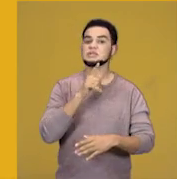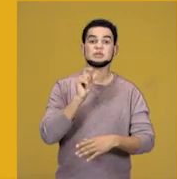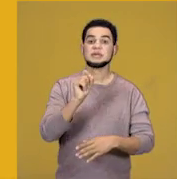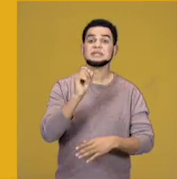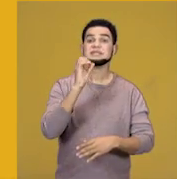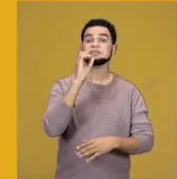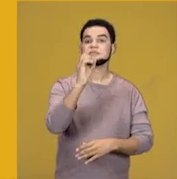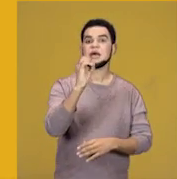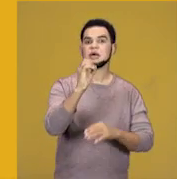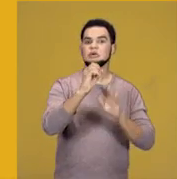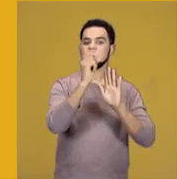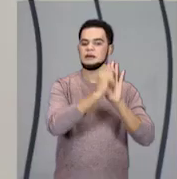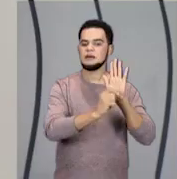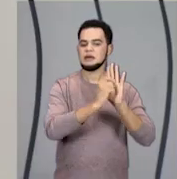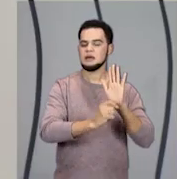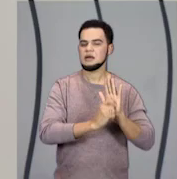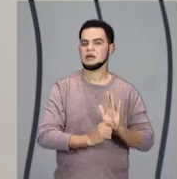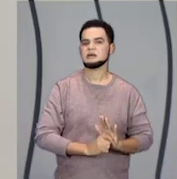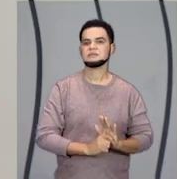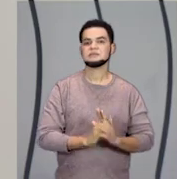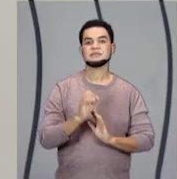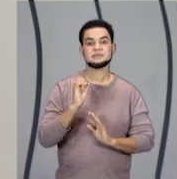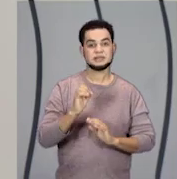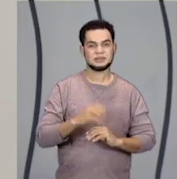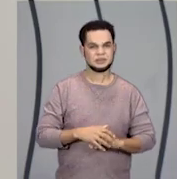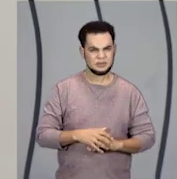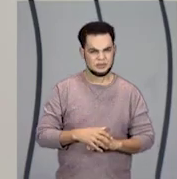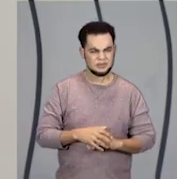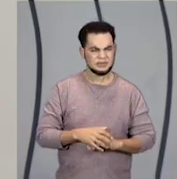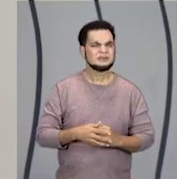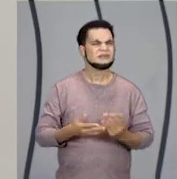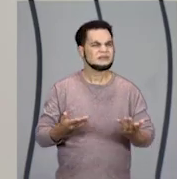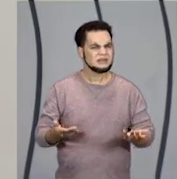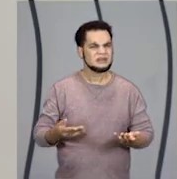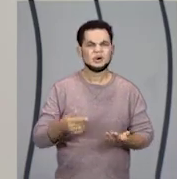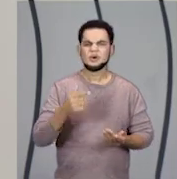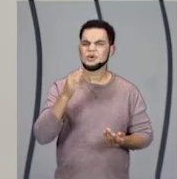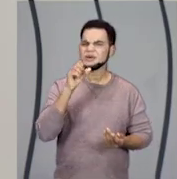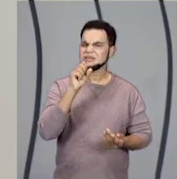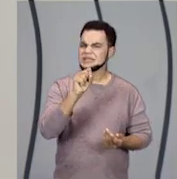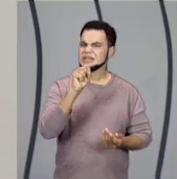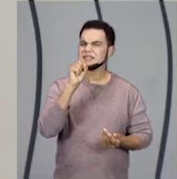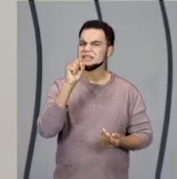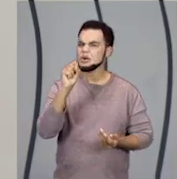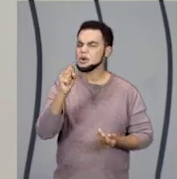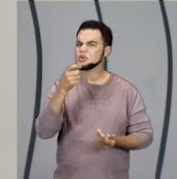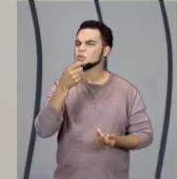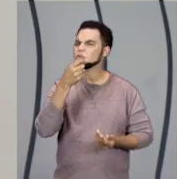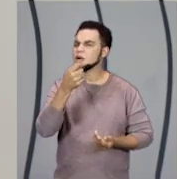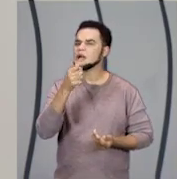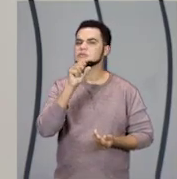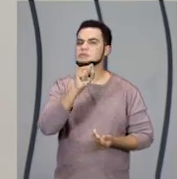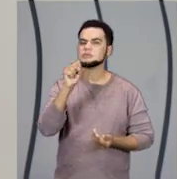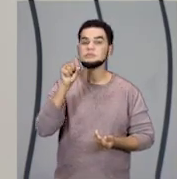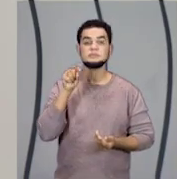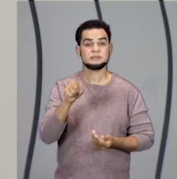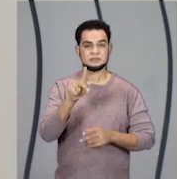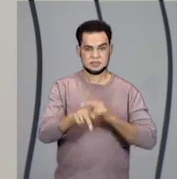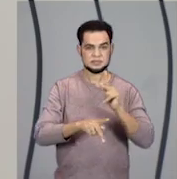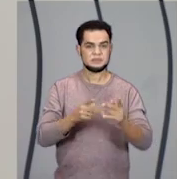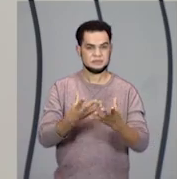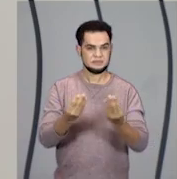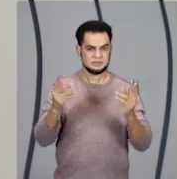dissertação. Gente, 87, quase 88 mil pessoas é muita gente. E